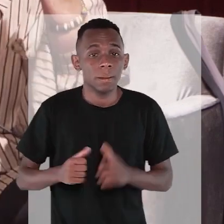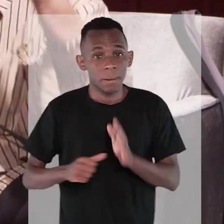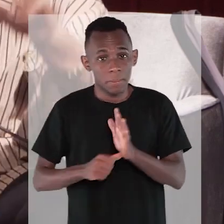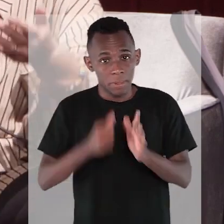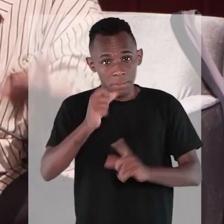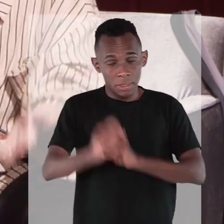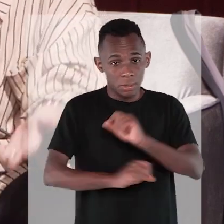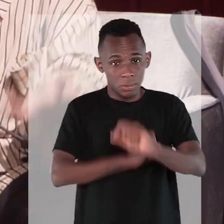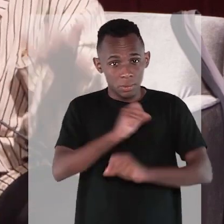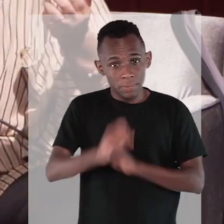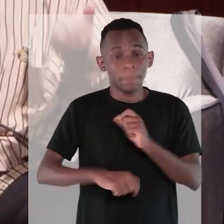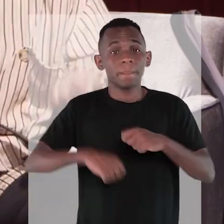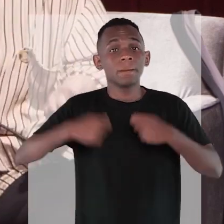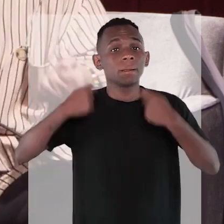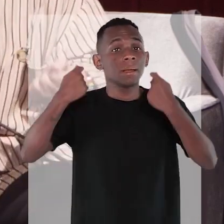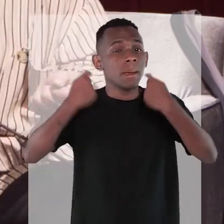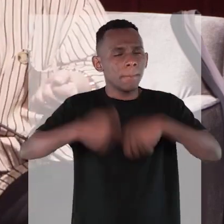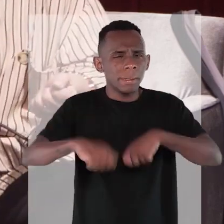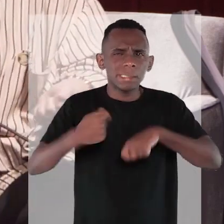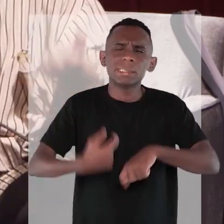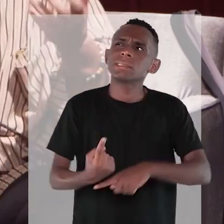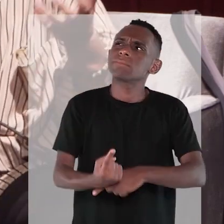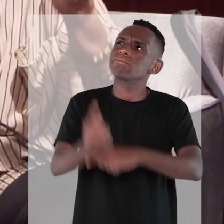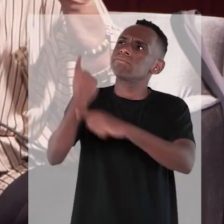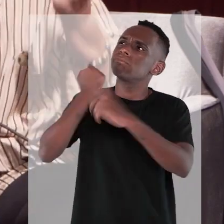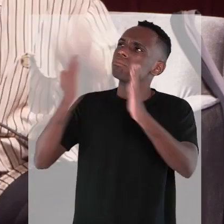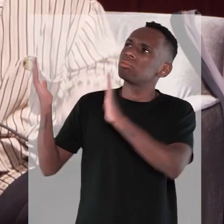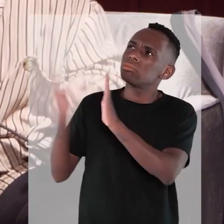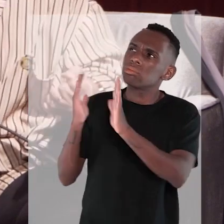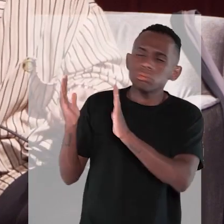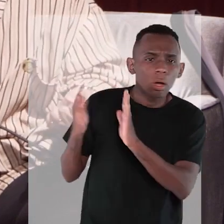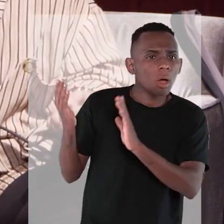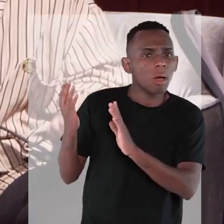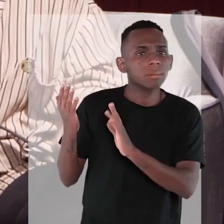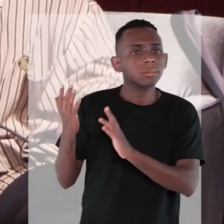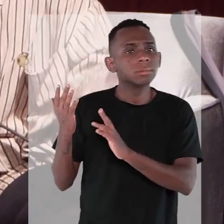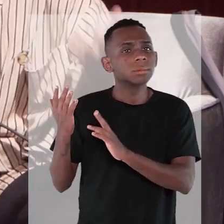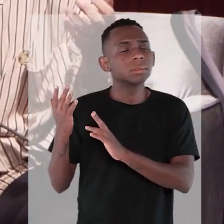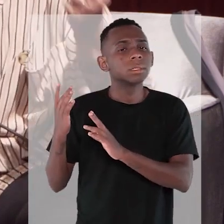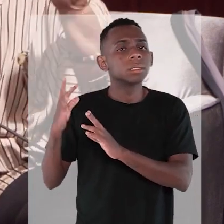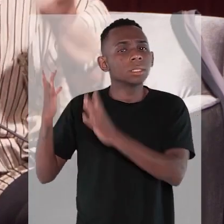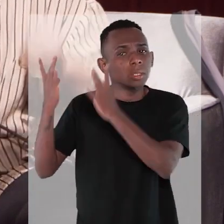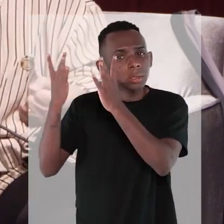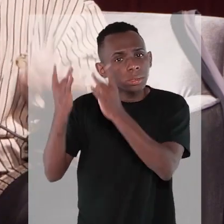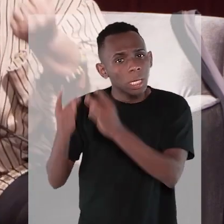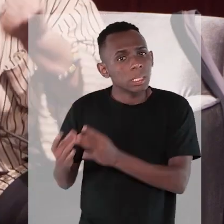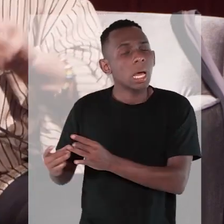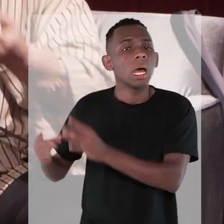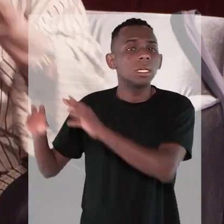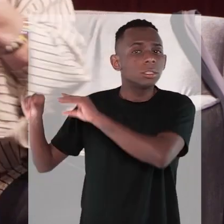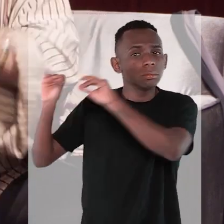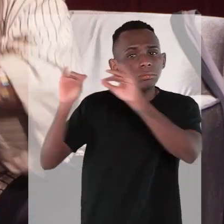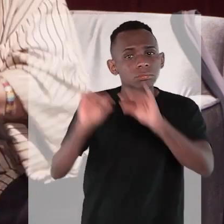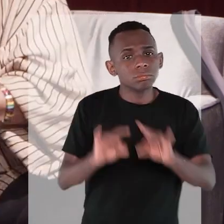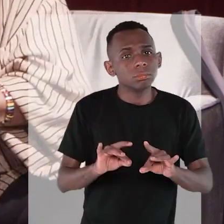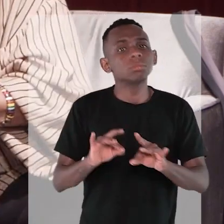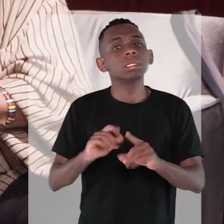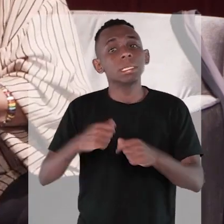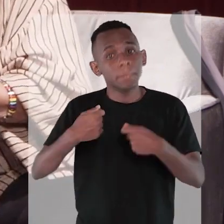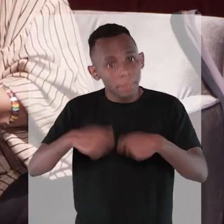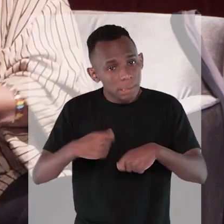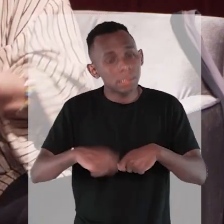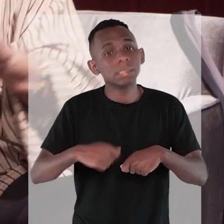primeira, é preciso voltar ao passado, perdemos algo no passado, e isso precisa ser